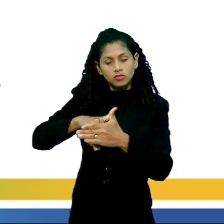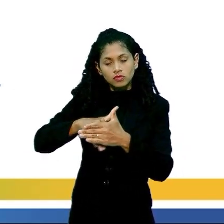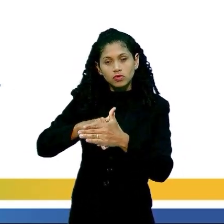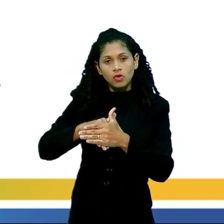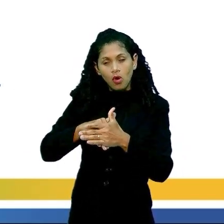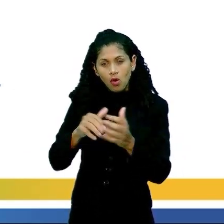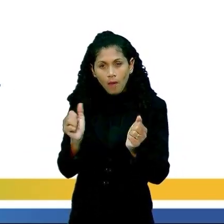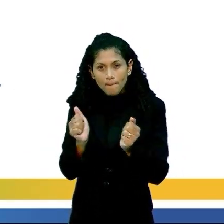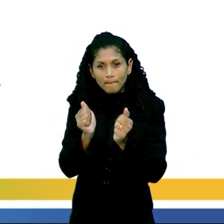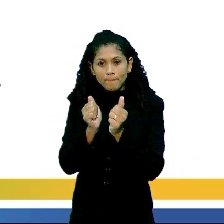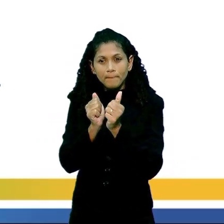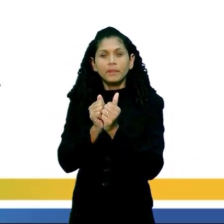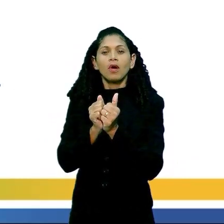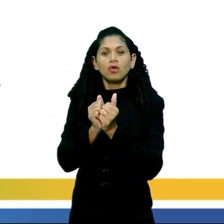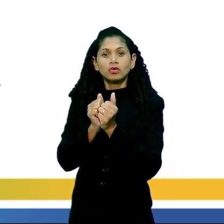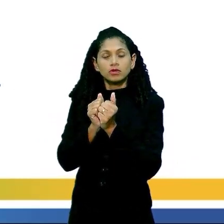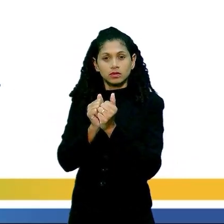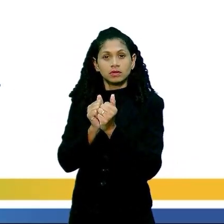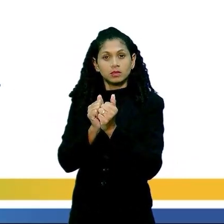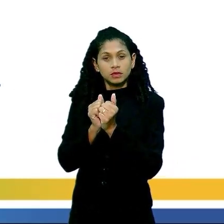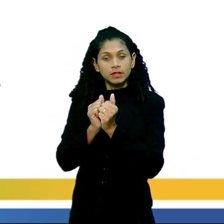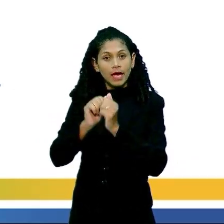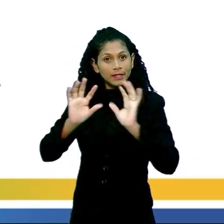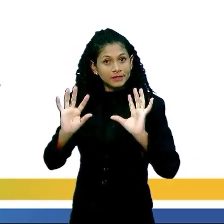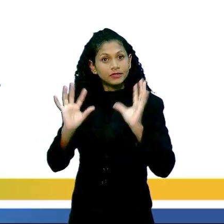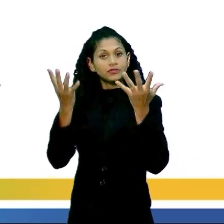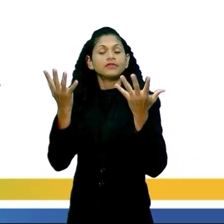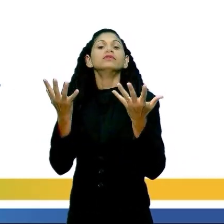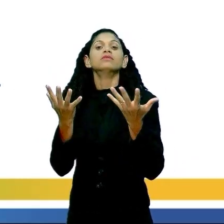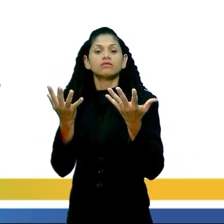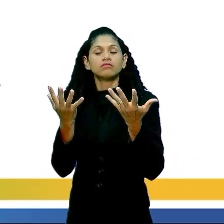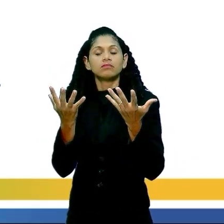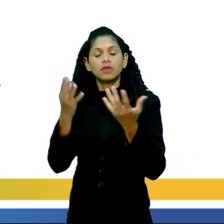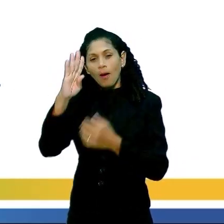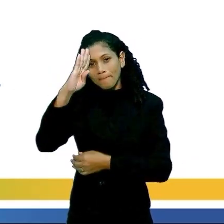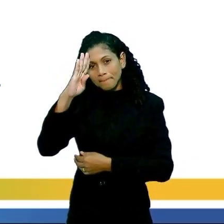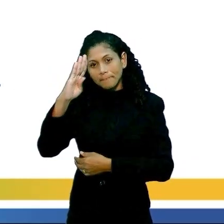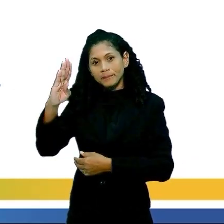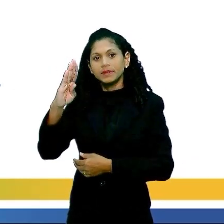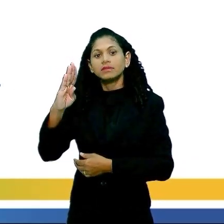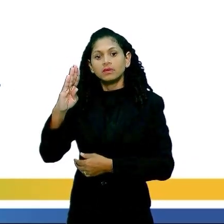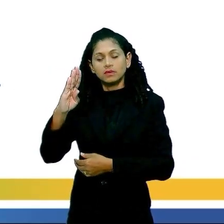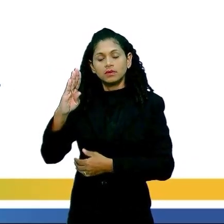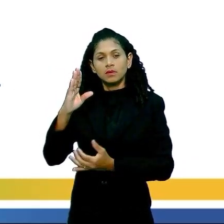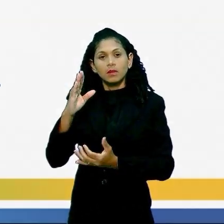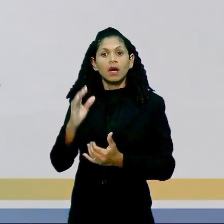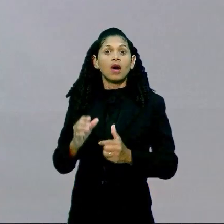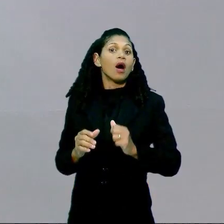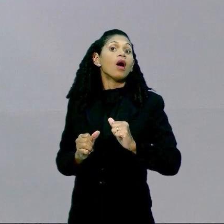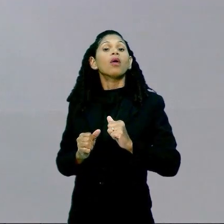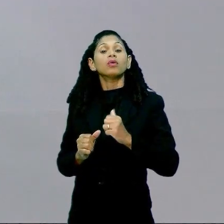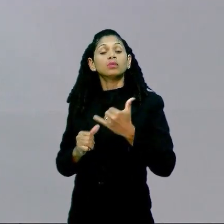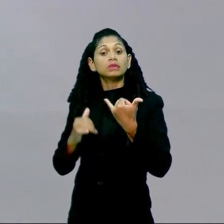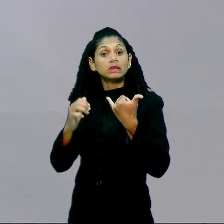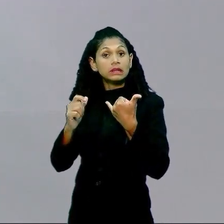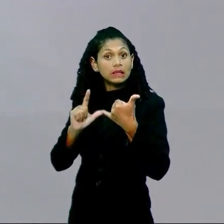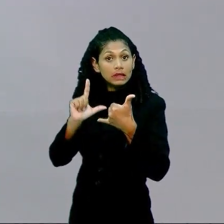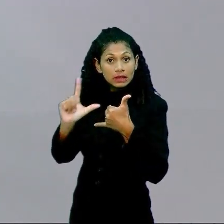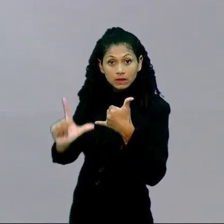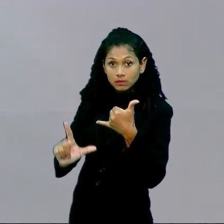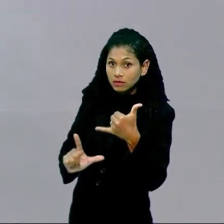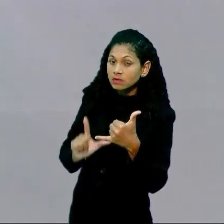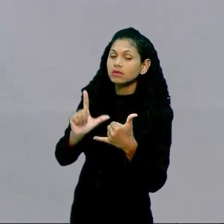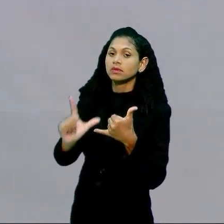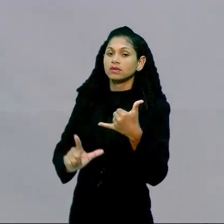mais próximos desse aspecto de diversão. O aspecto principal que está aí em ênfase é a ludicidade. Ludicidade essa que a gente